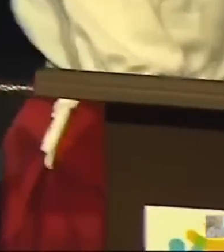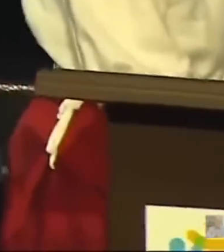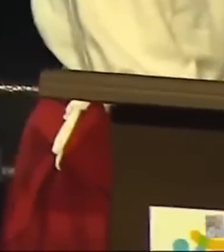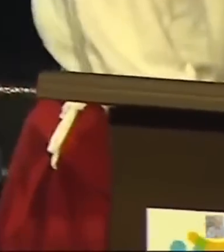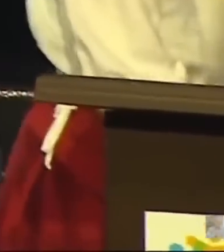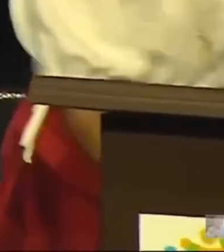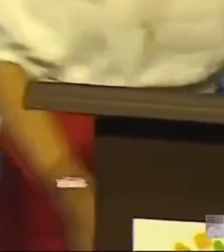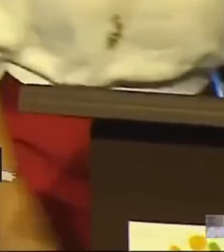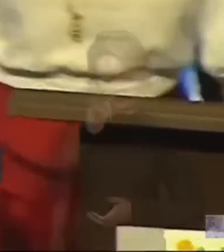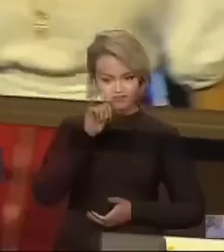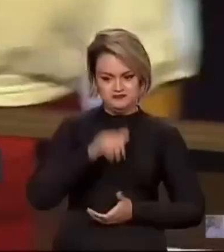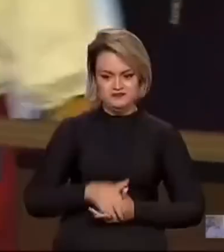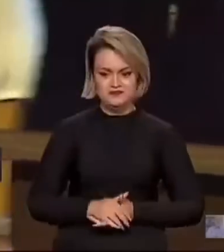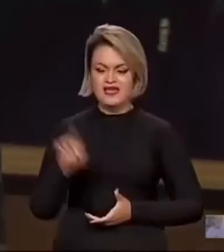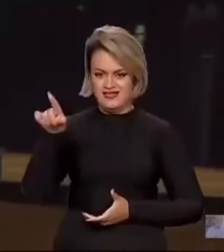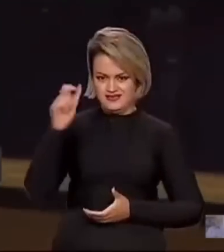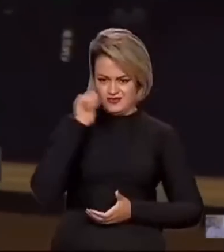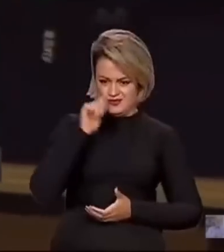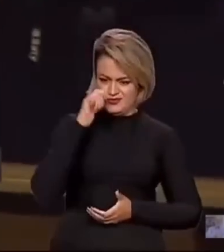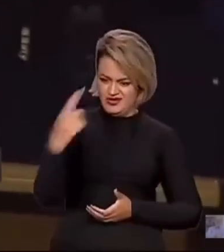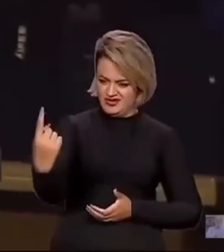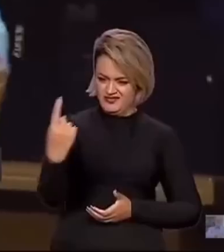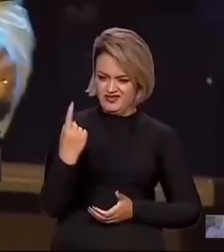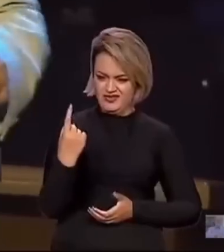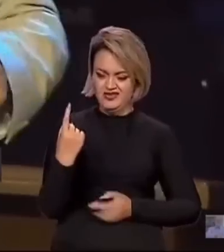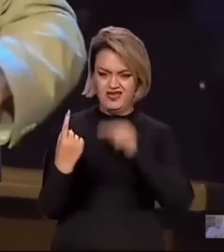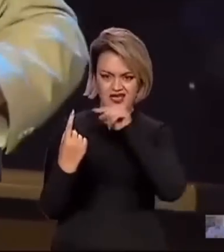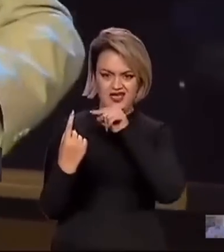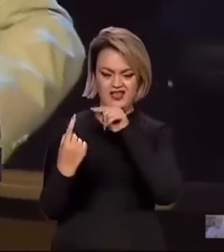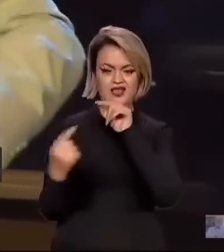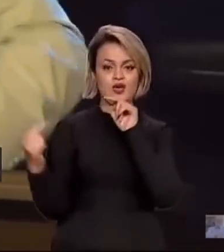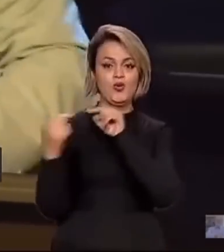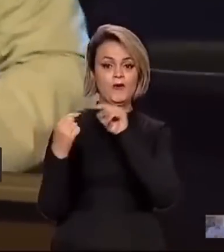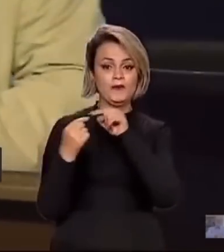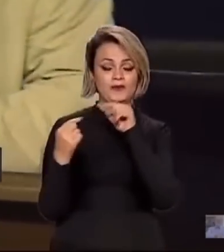Essa mulher, ela representa